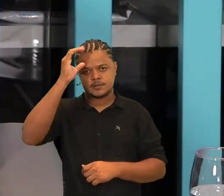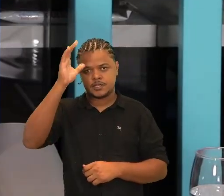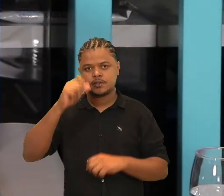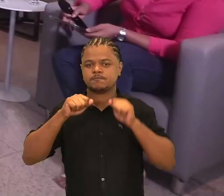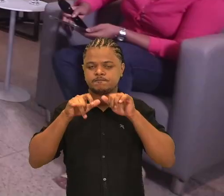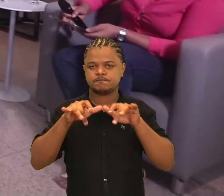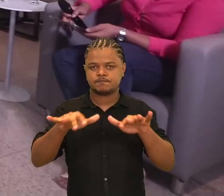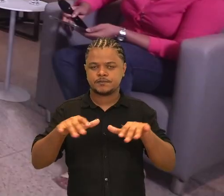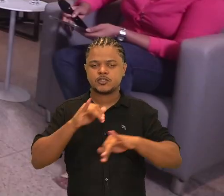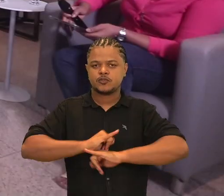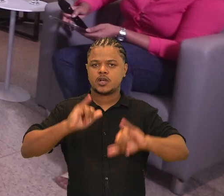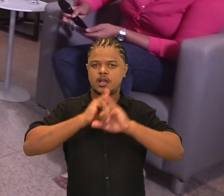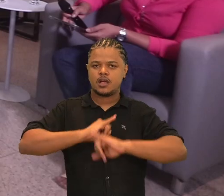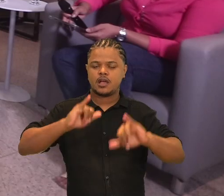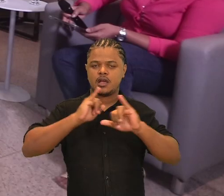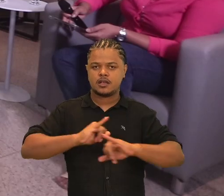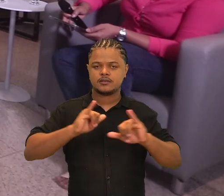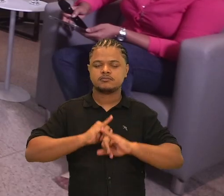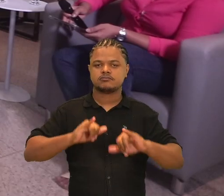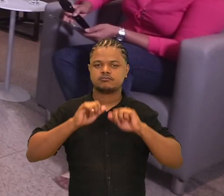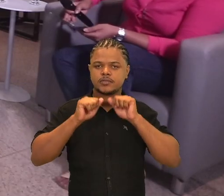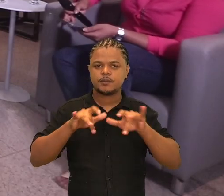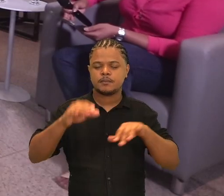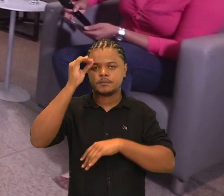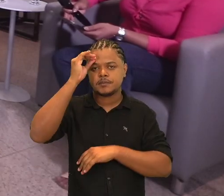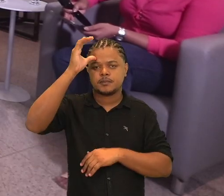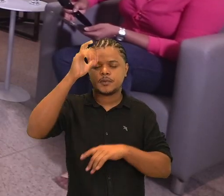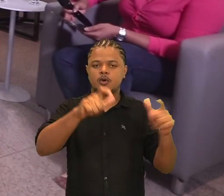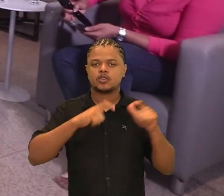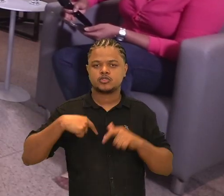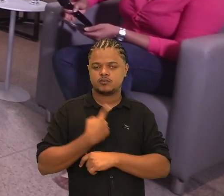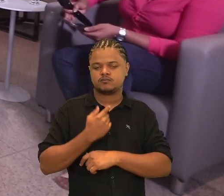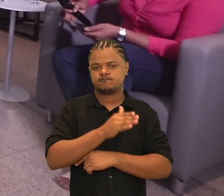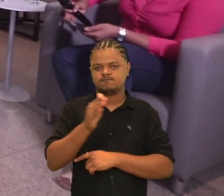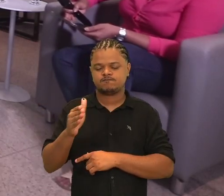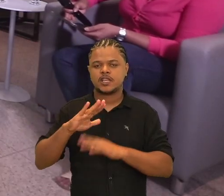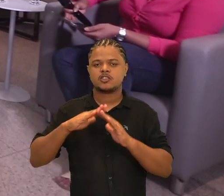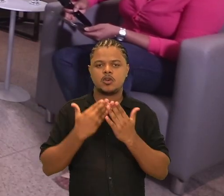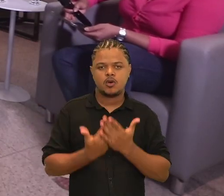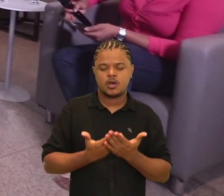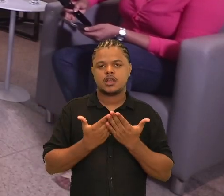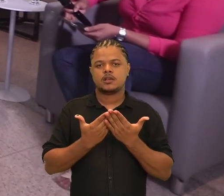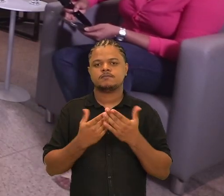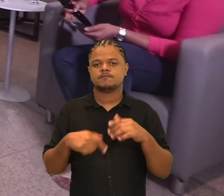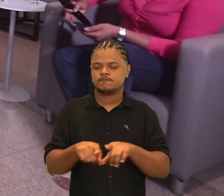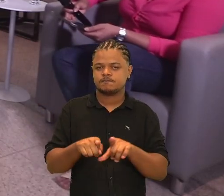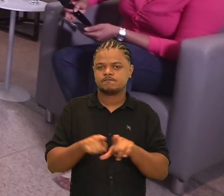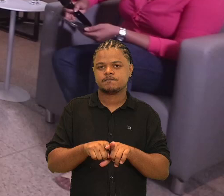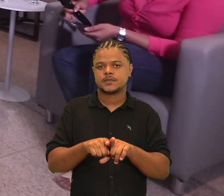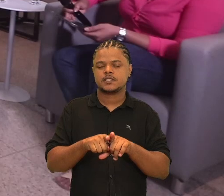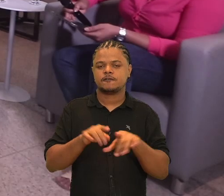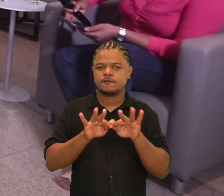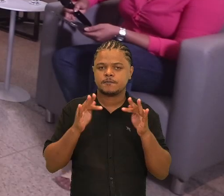disseminar, é divulgar, né? É multiplicar esse conhecimento por onde formos, tanto nas escolas quanto